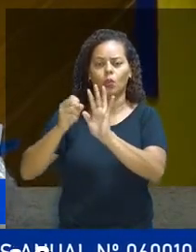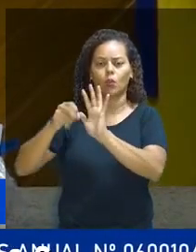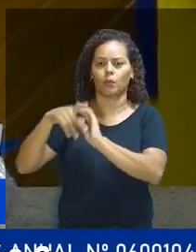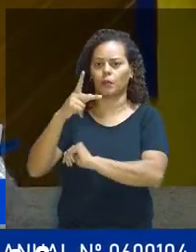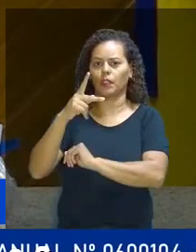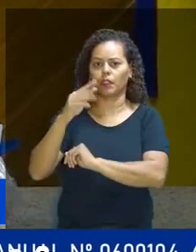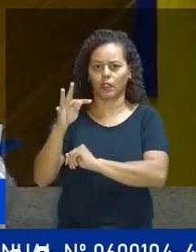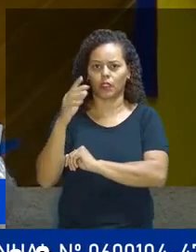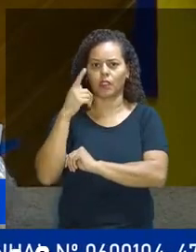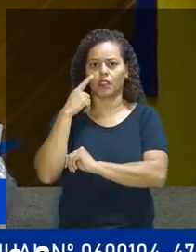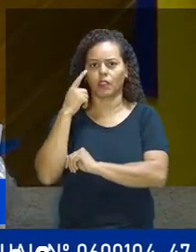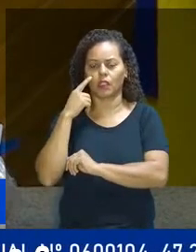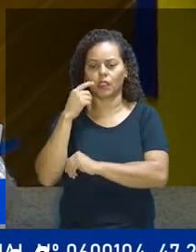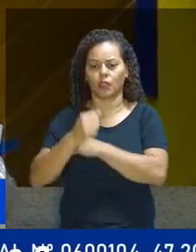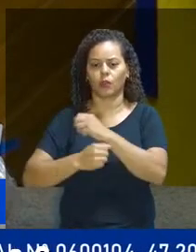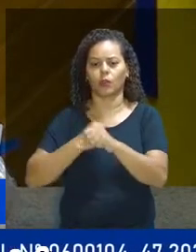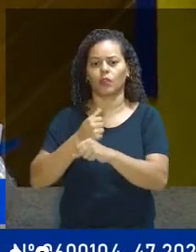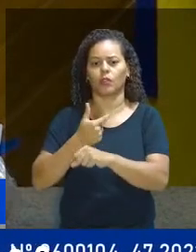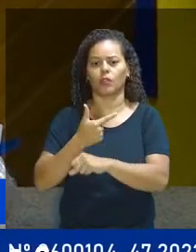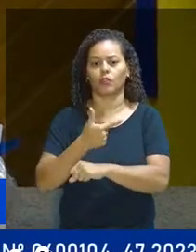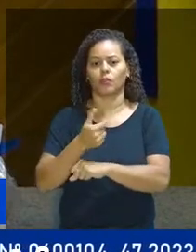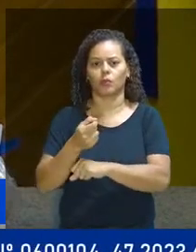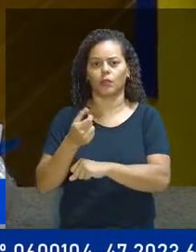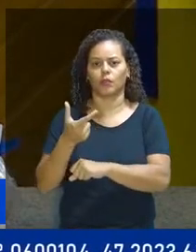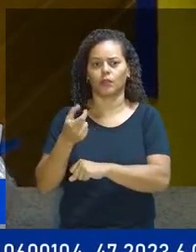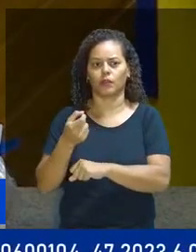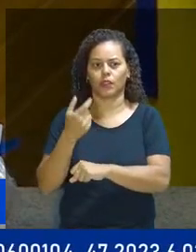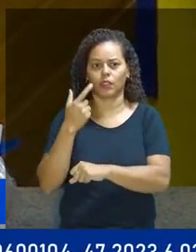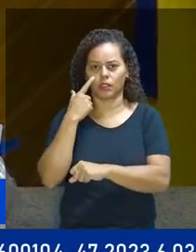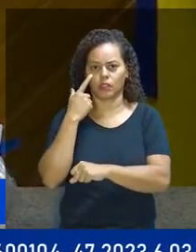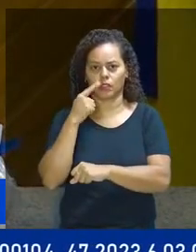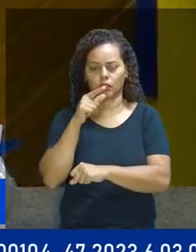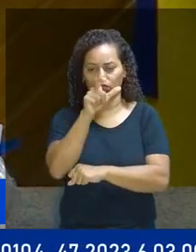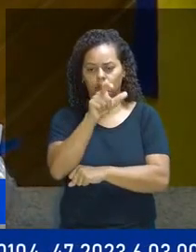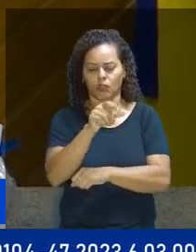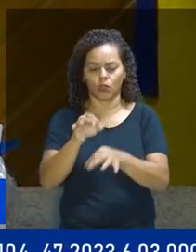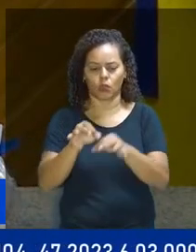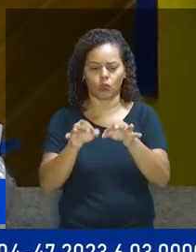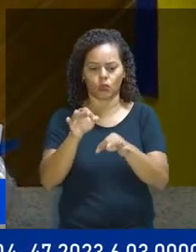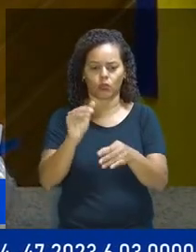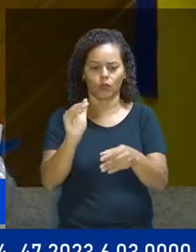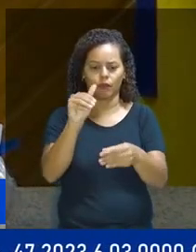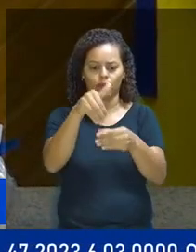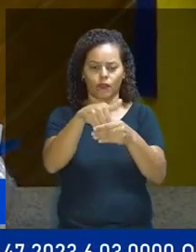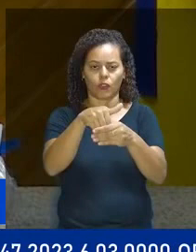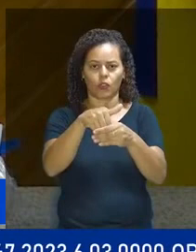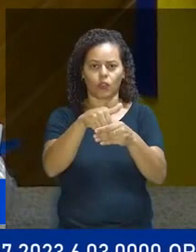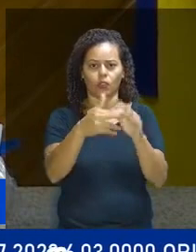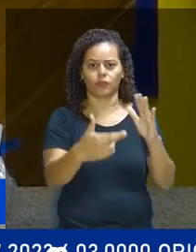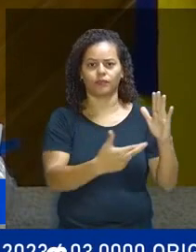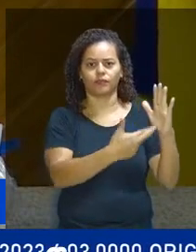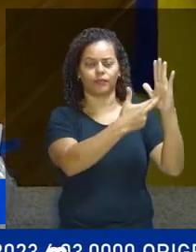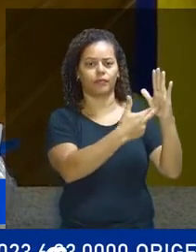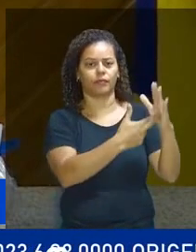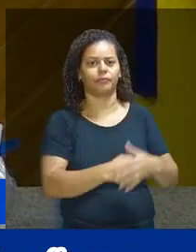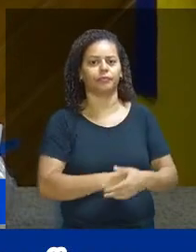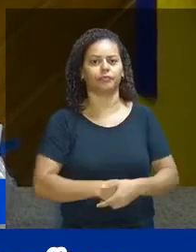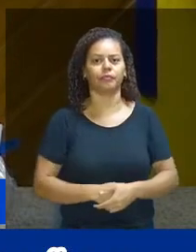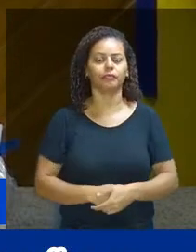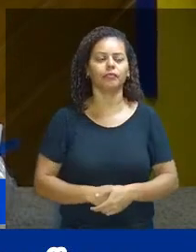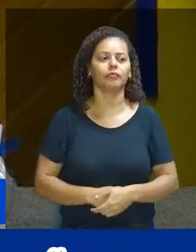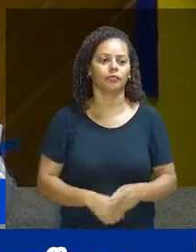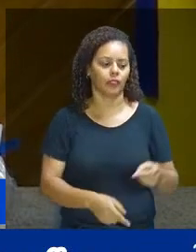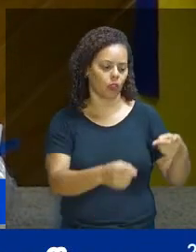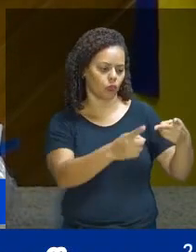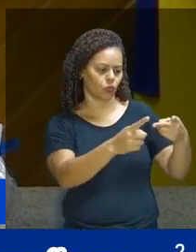de 2020, nos termos dos votos da juíza, termo do voto proferido pela juíza relatora. Em julgamento, item